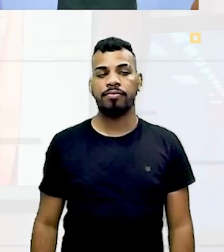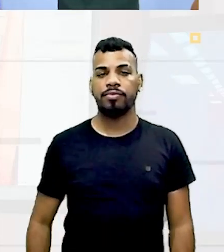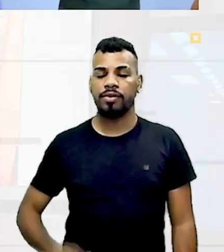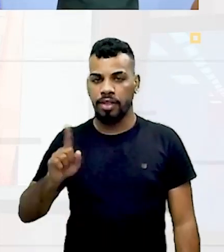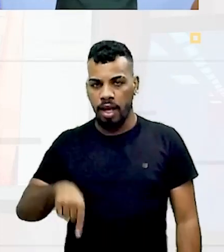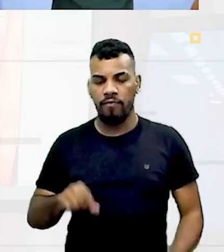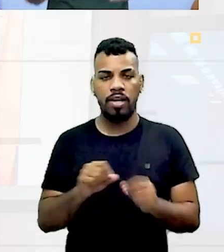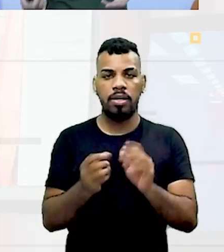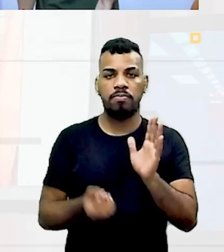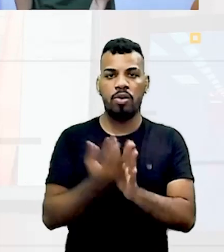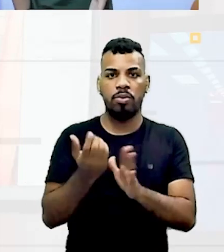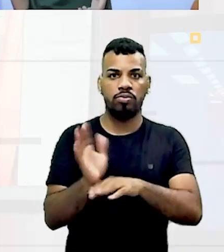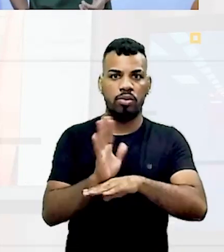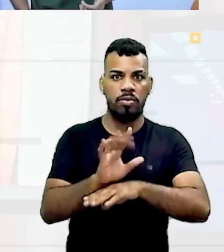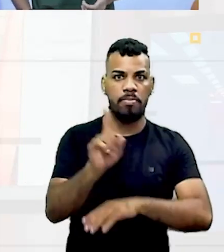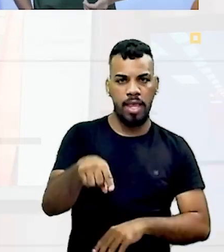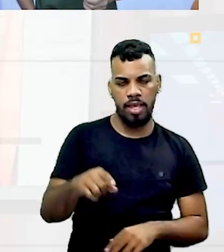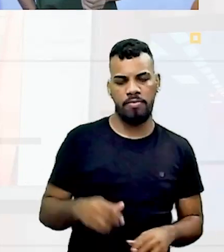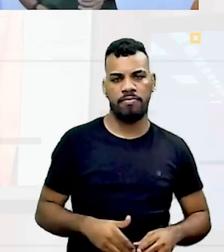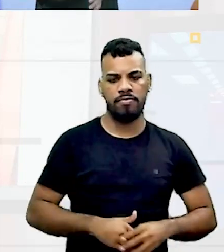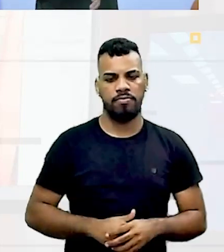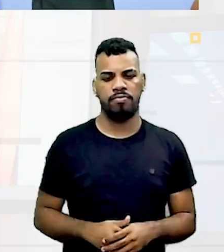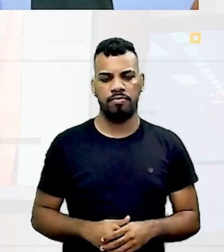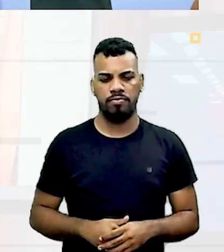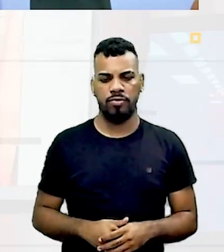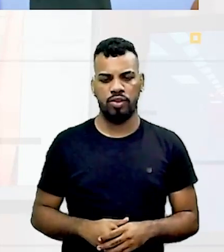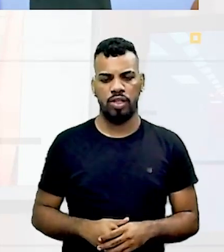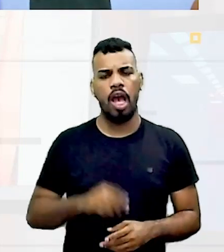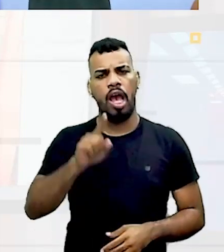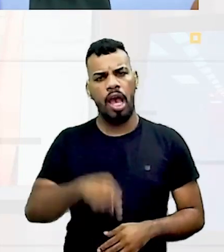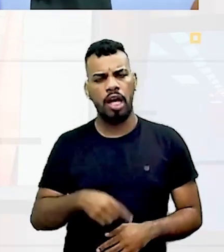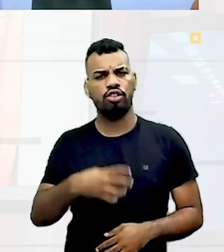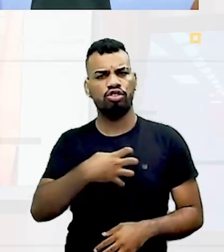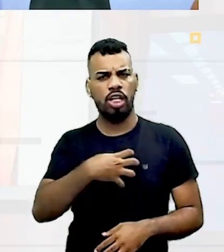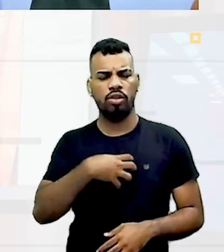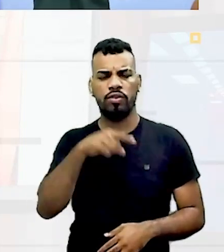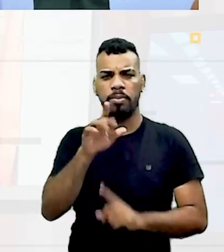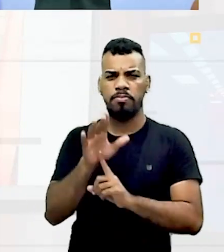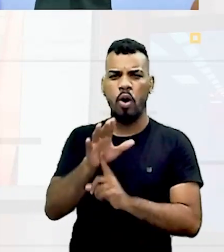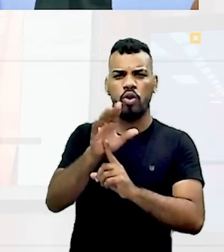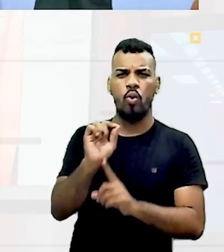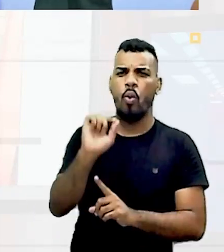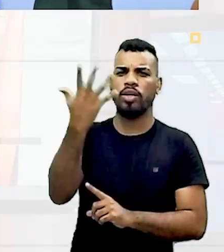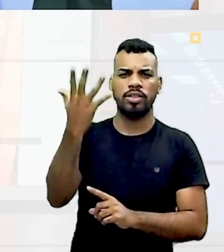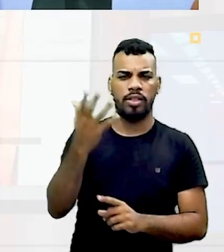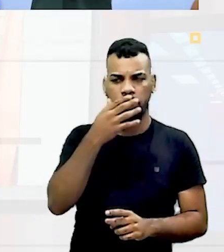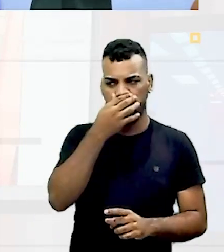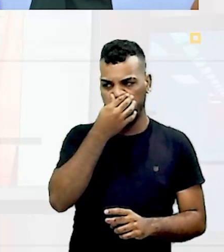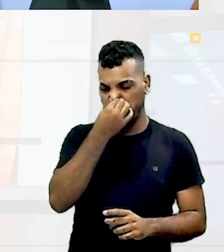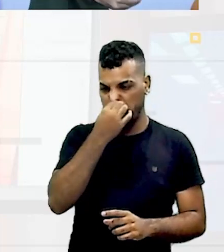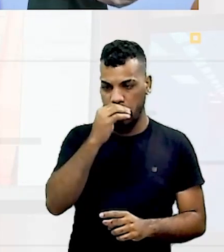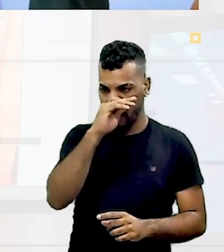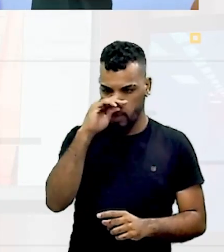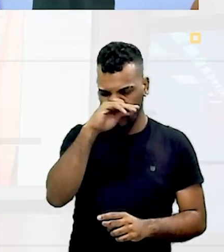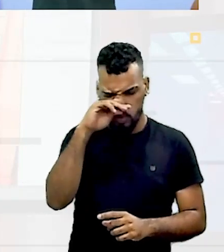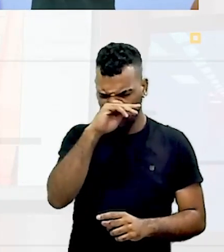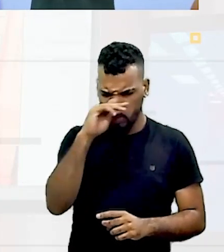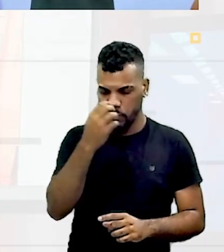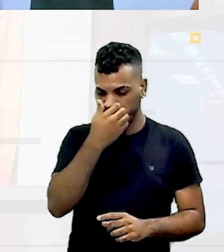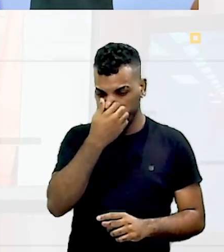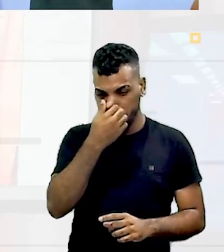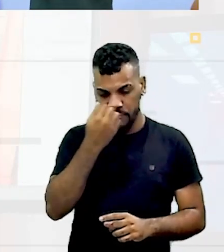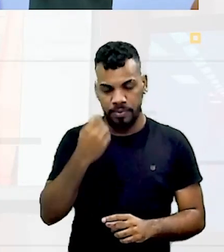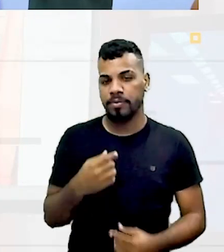de produção cinematográfica mesmo. O jeito que você mostra o que está acontecendo, e quando eu falo jeito, eu